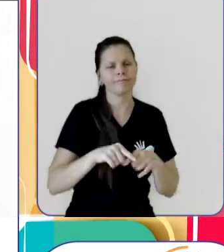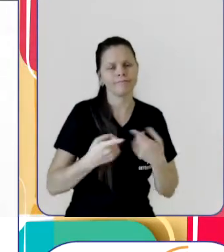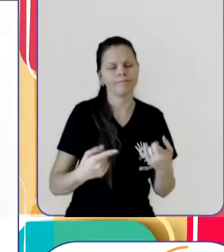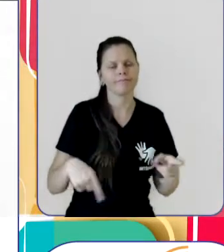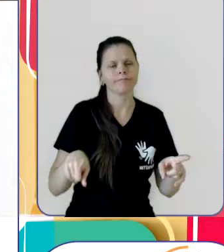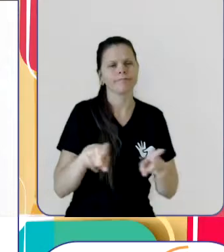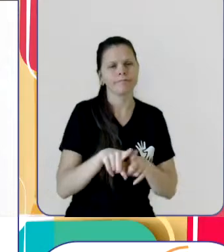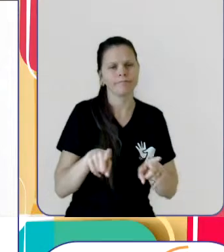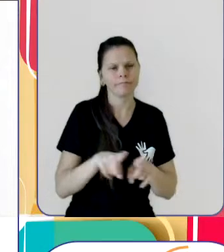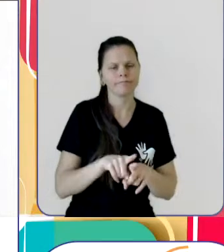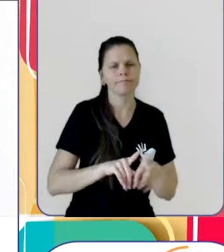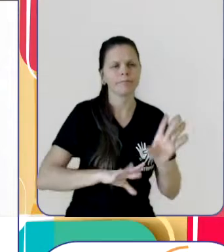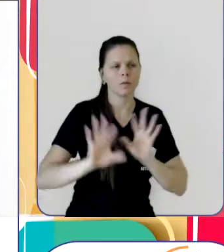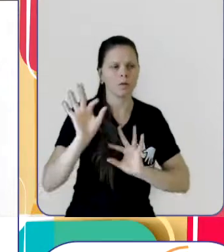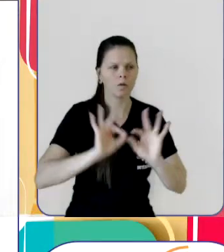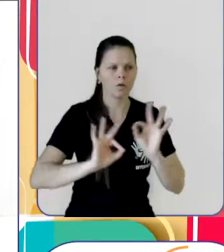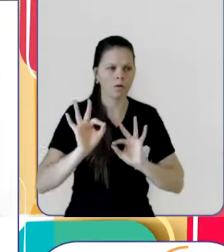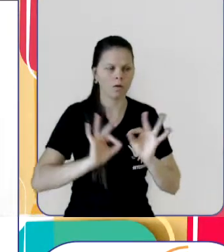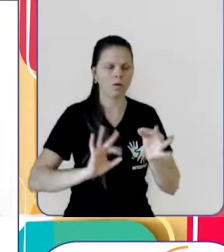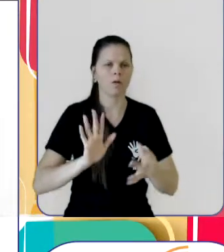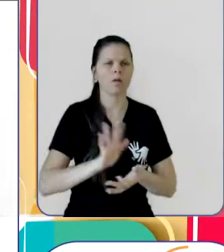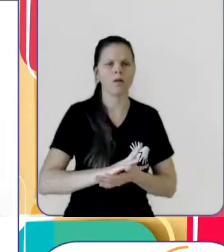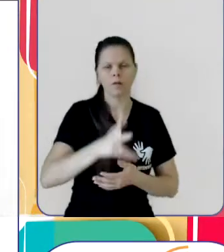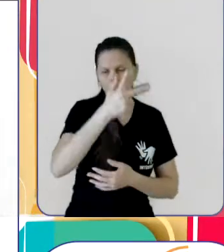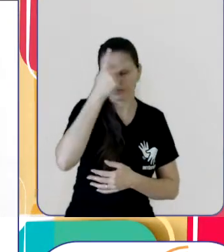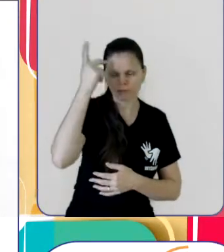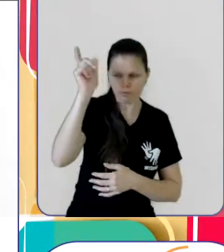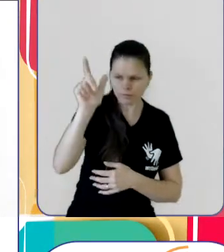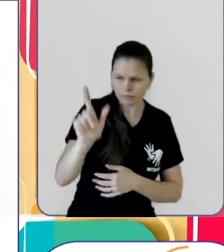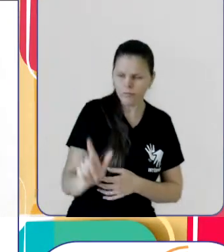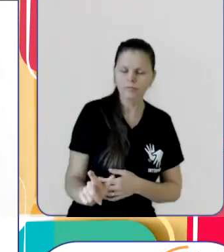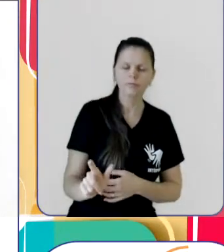oferecer assistência integral ao paciente transplantado,